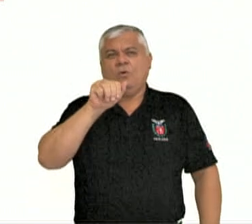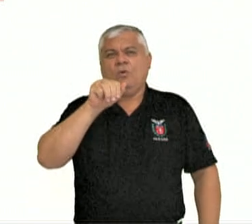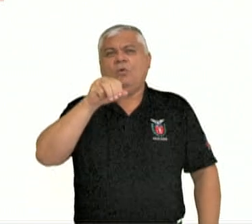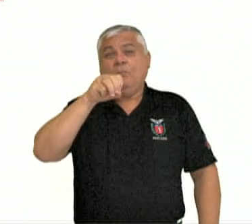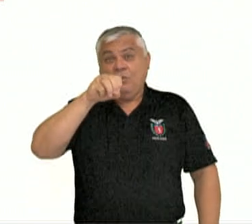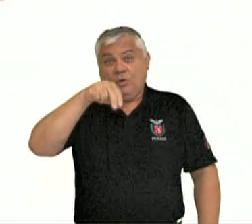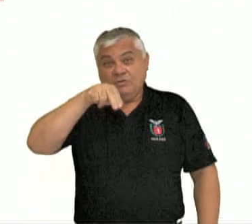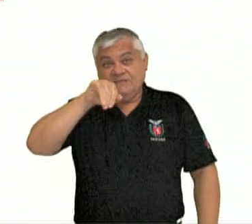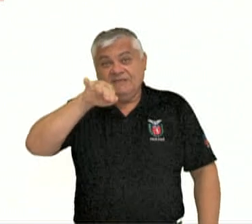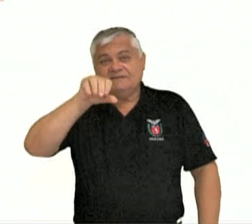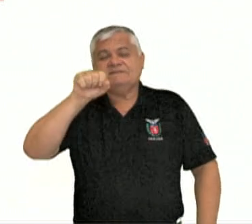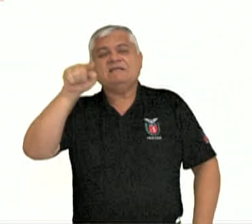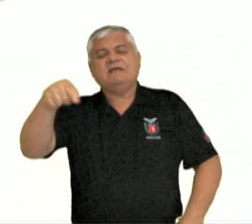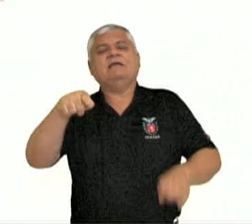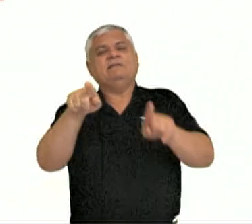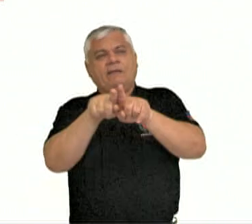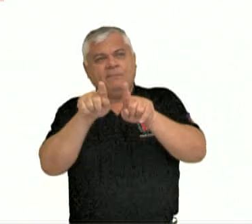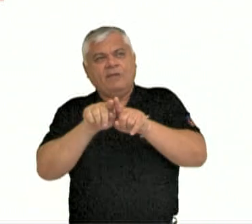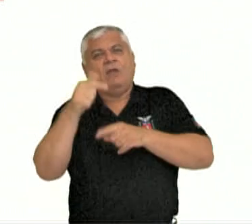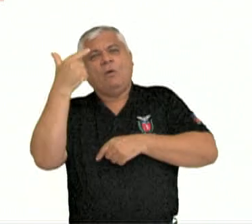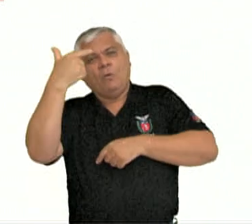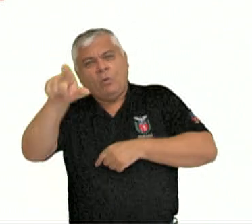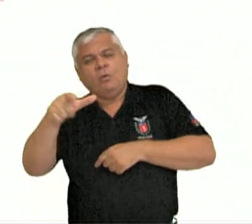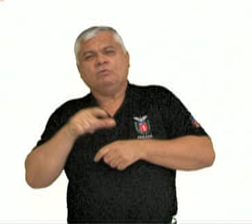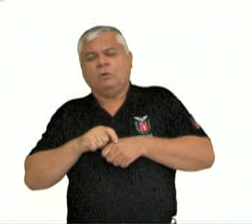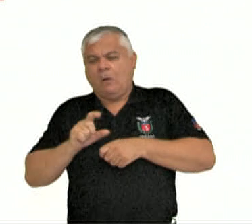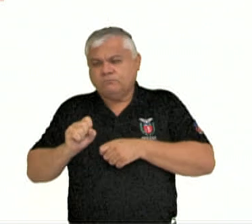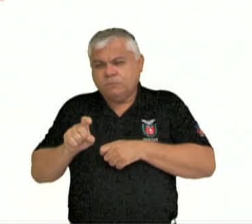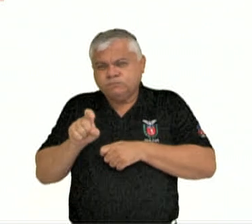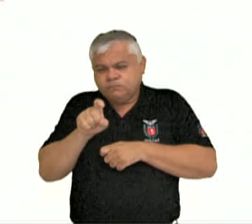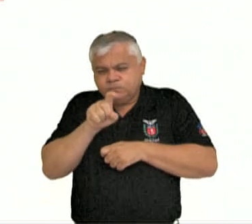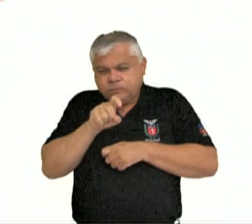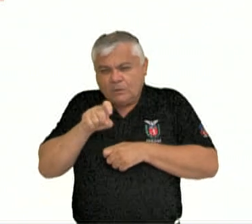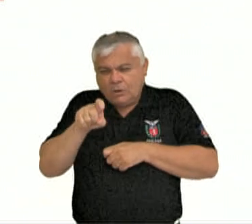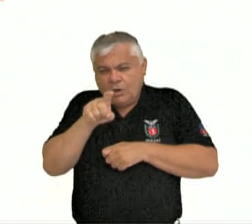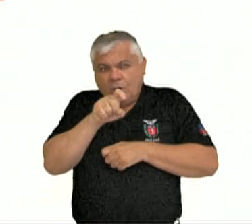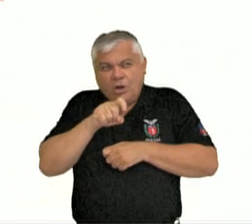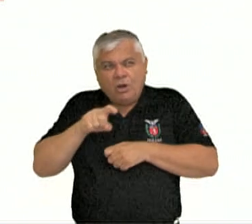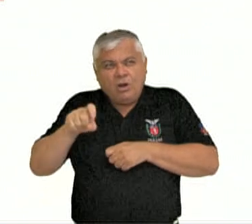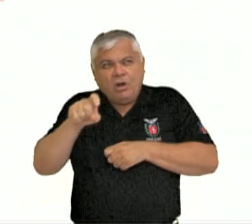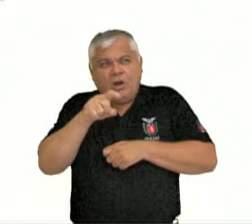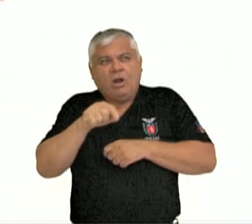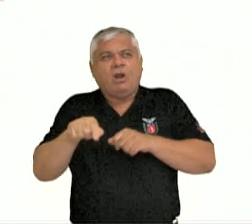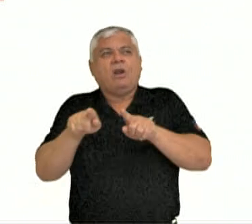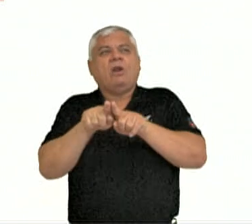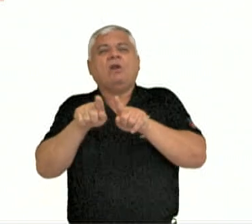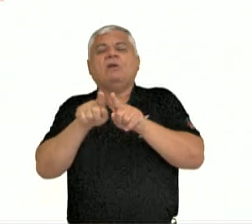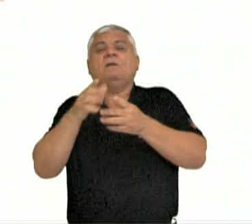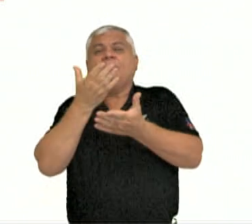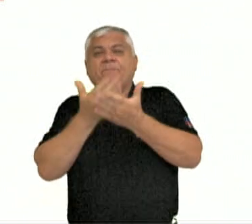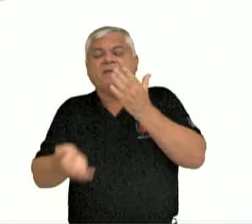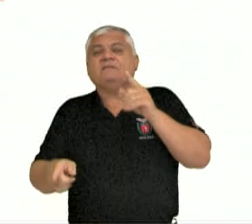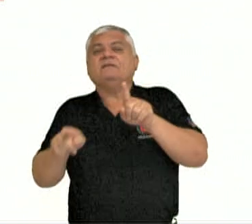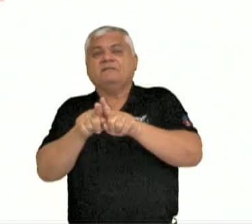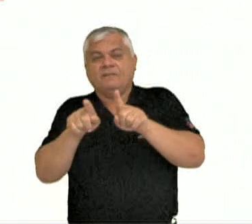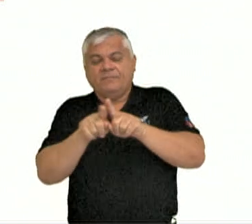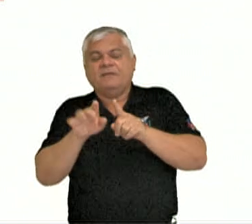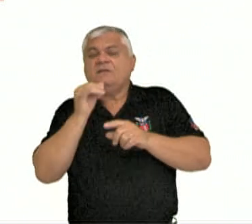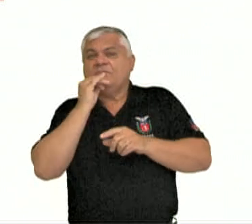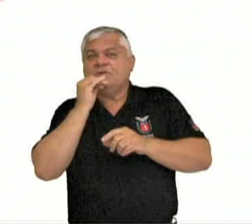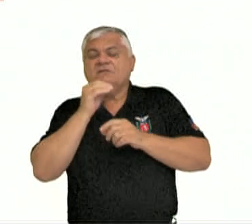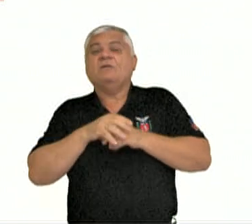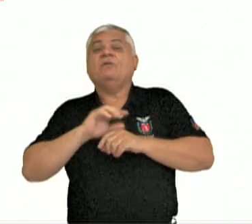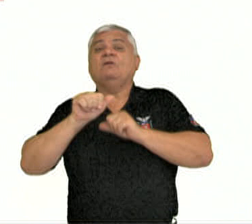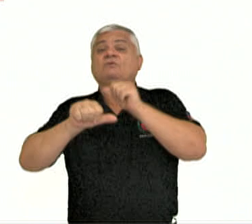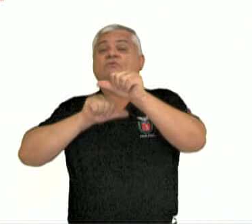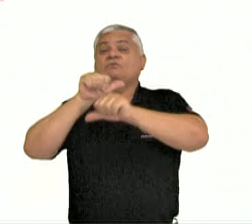ocasionada por um protozoário flagelado, que é a forma como ele se locomove. Perderam também a mitocôndria e se